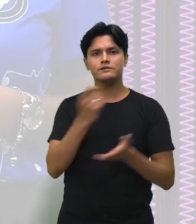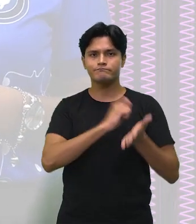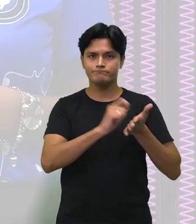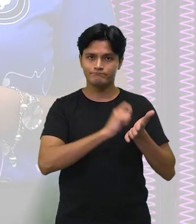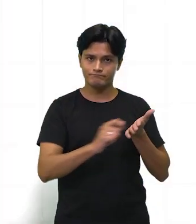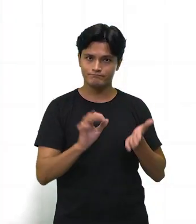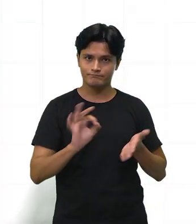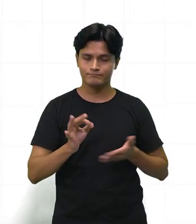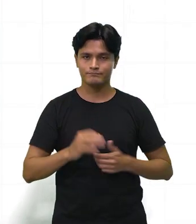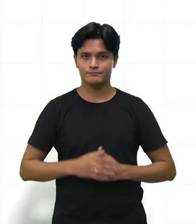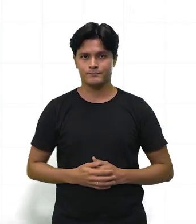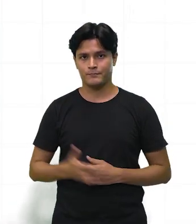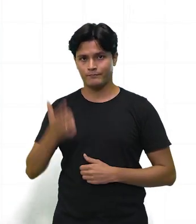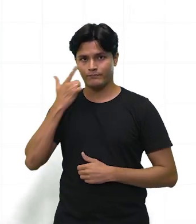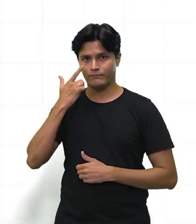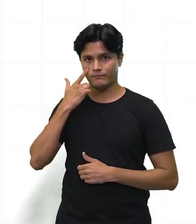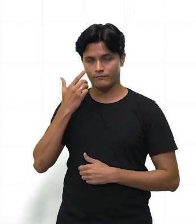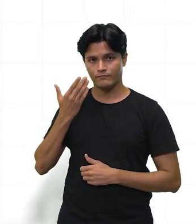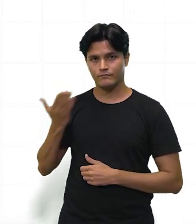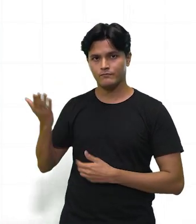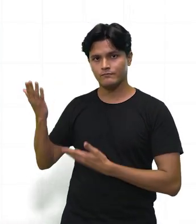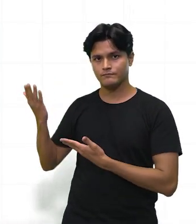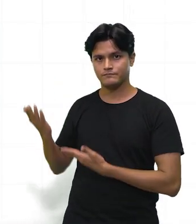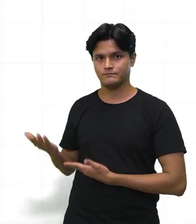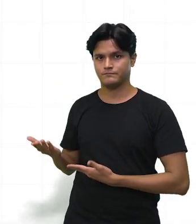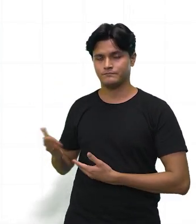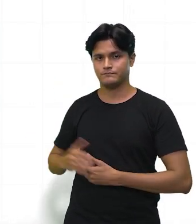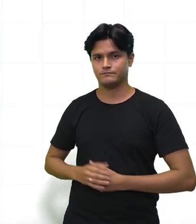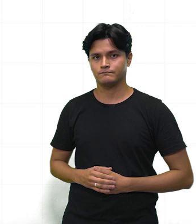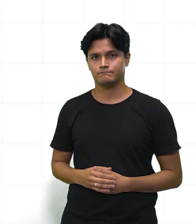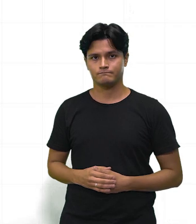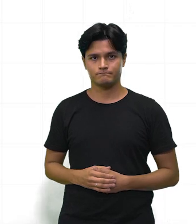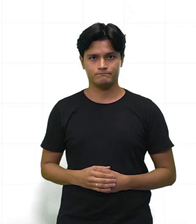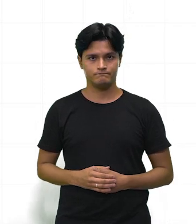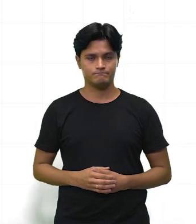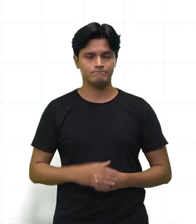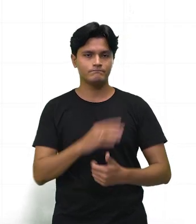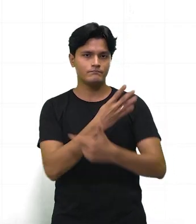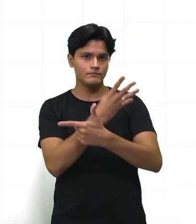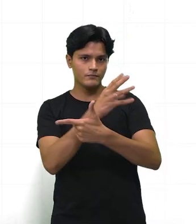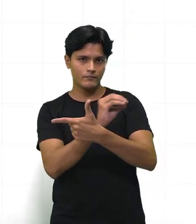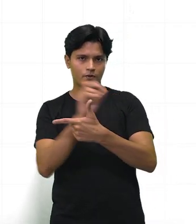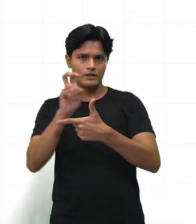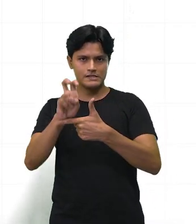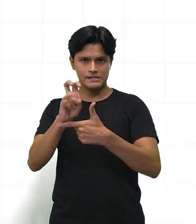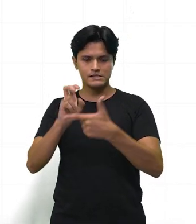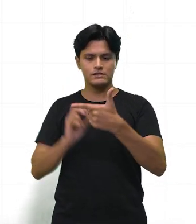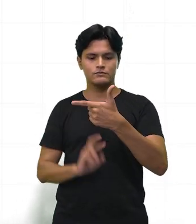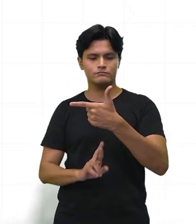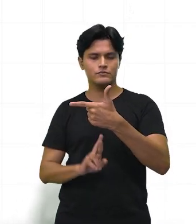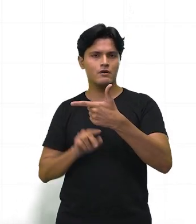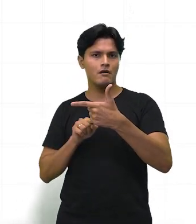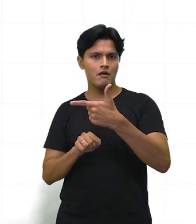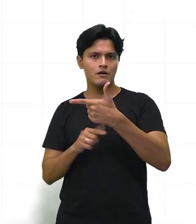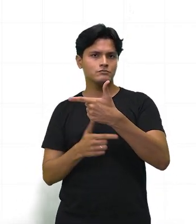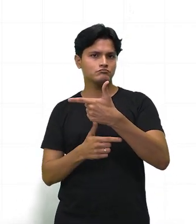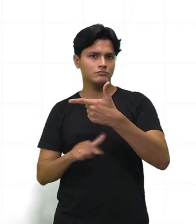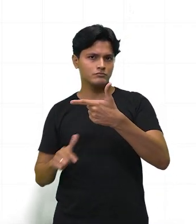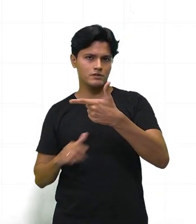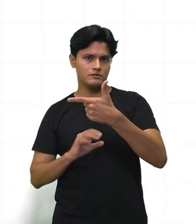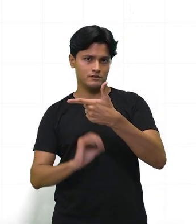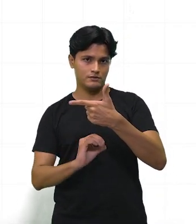suas anotações. Então, observem aí, ó. Veja que na divisão de 40 por 5 não há resto, ou seja, o resto é